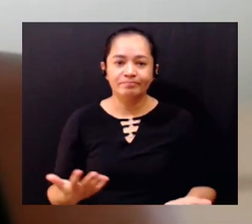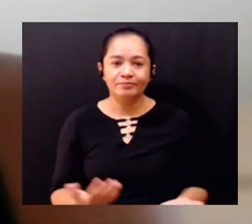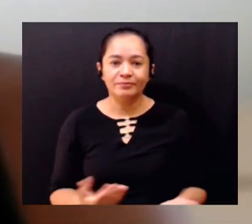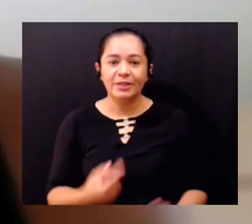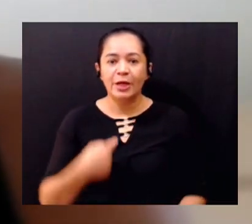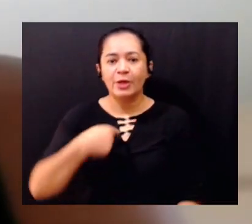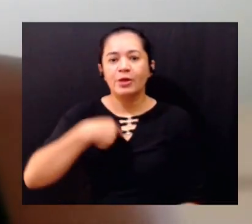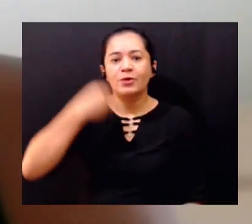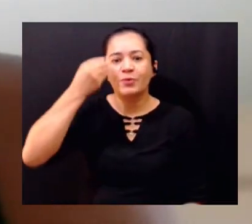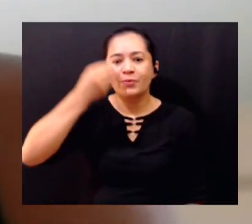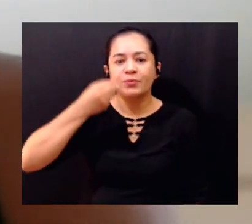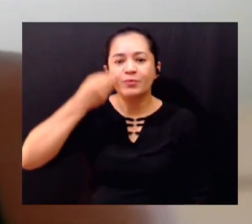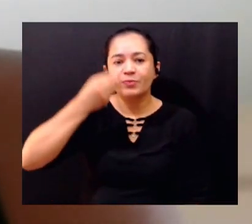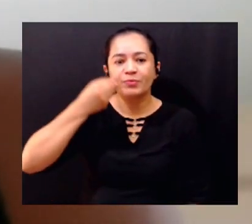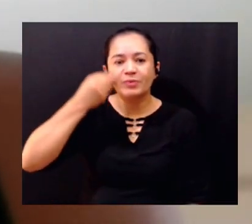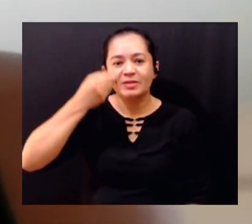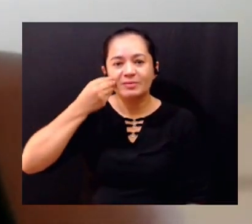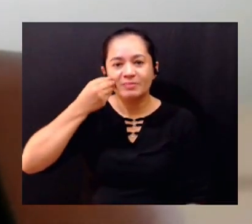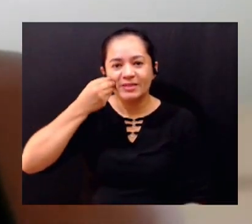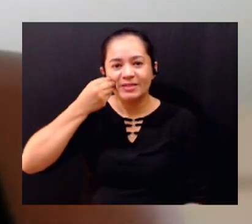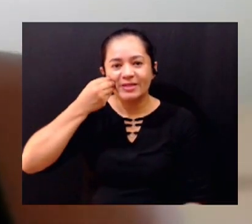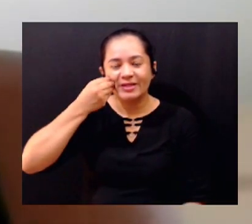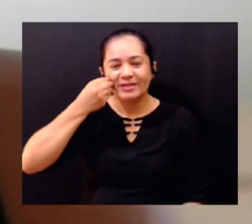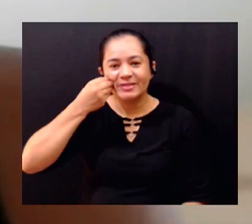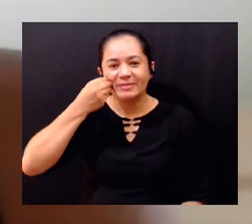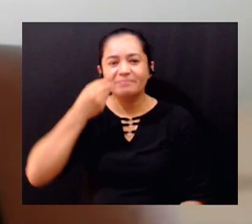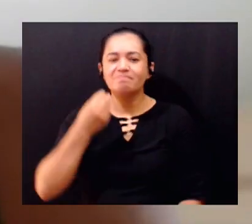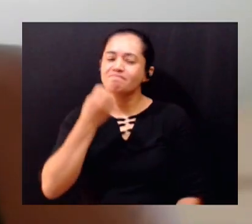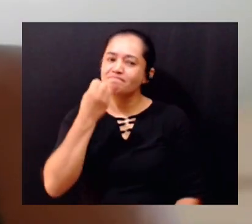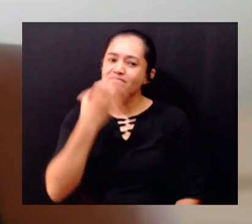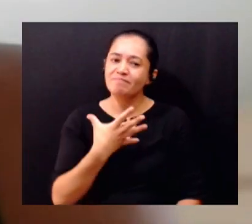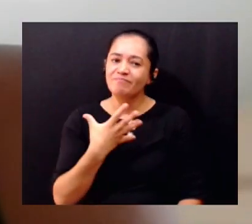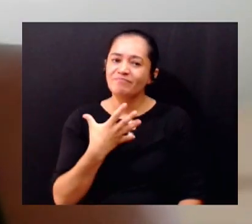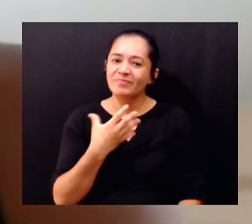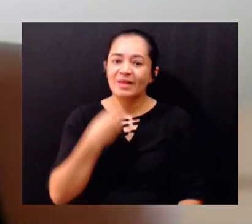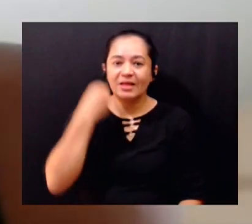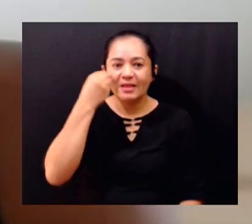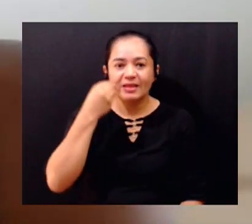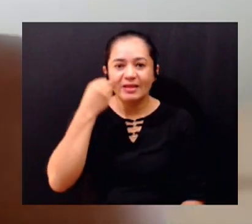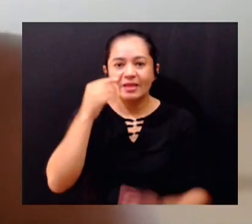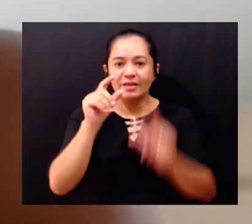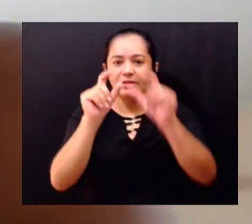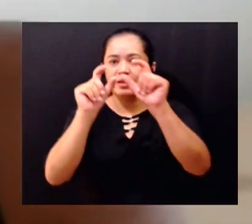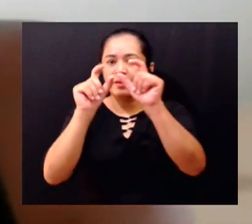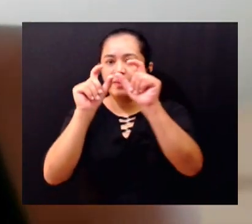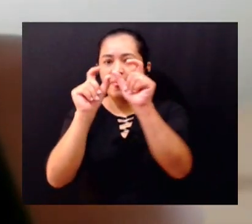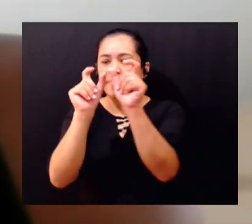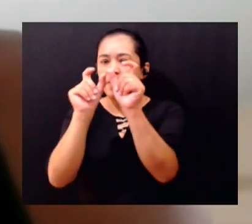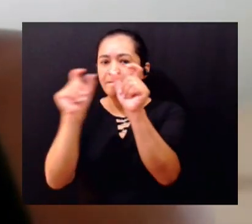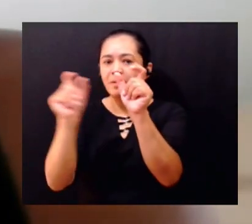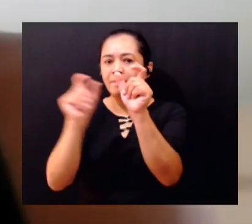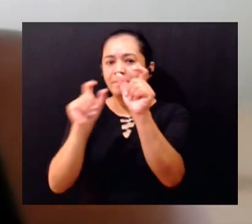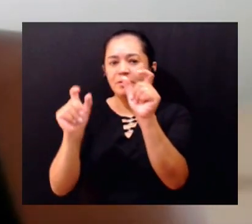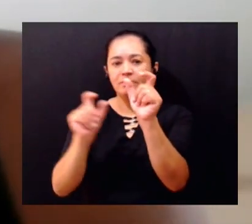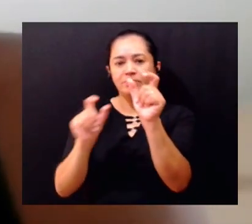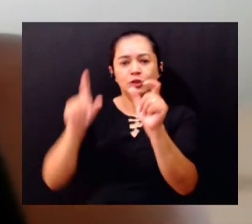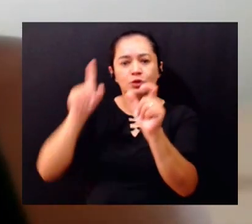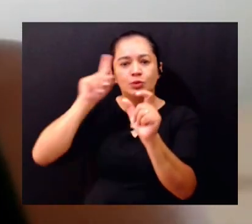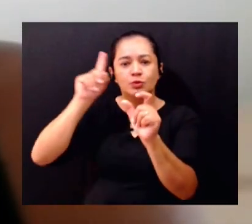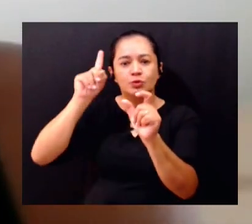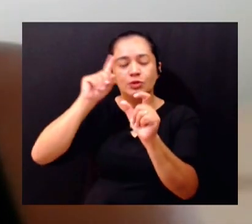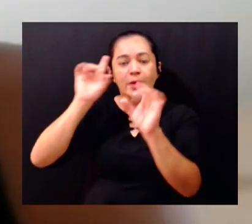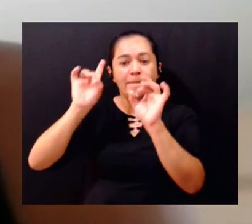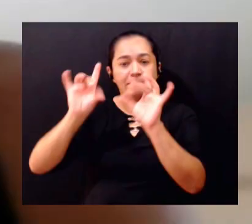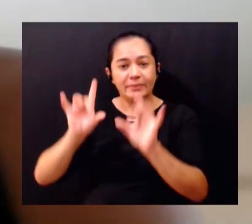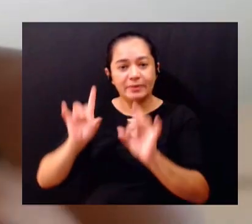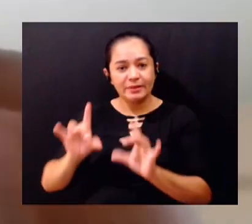Man, que eu publiquei no Correio Popular. Essa experiência de fazer a tira diária, ela é especial. A produção de uma história em quadrinhos,